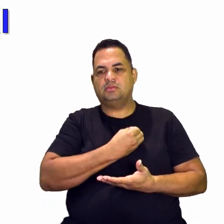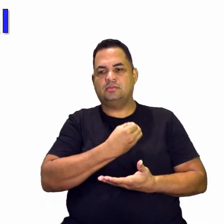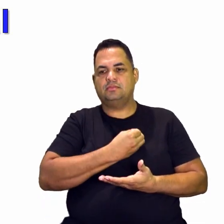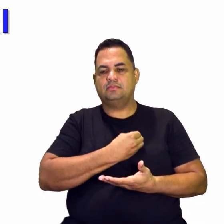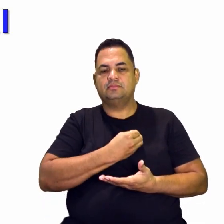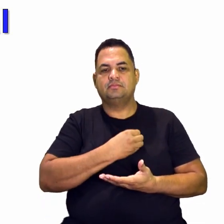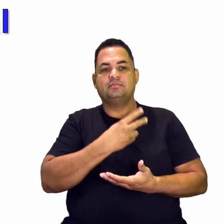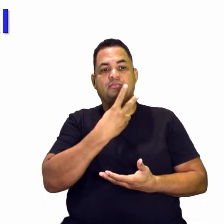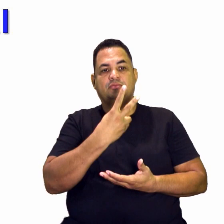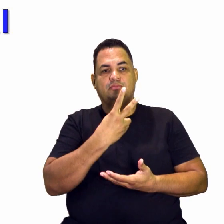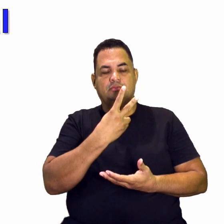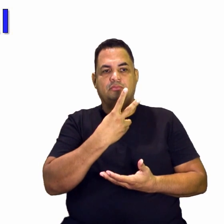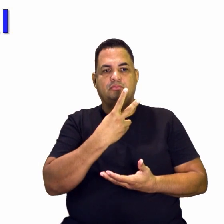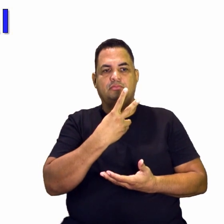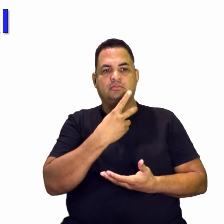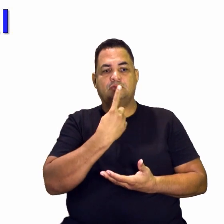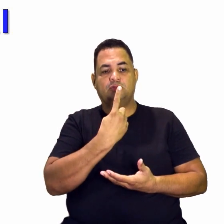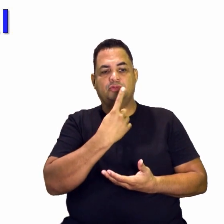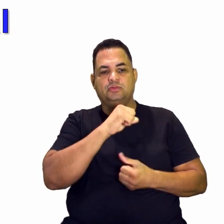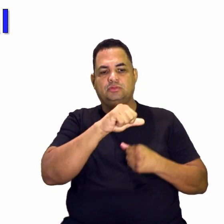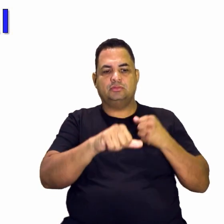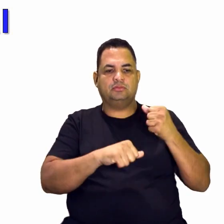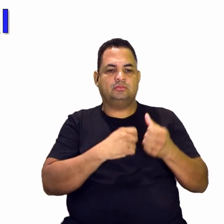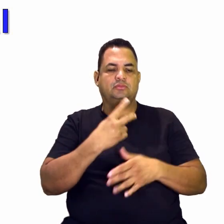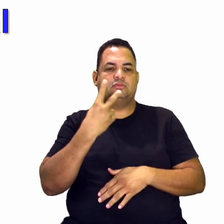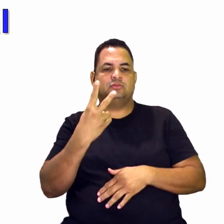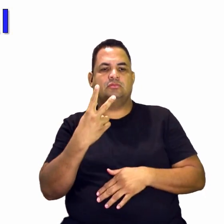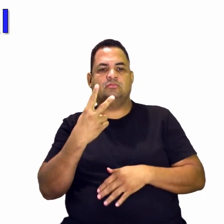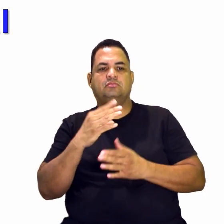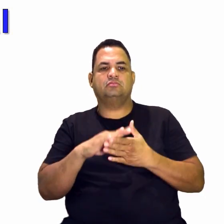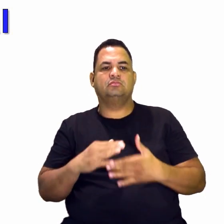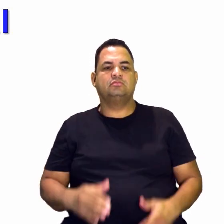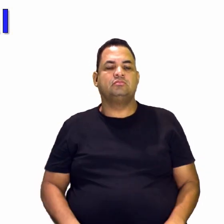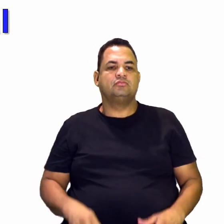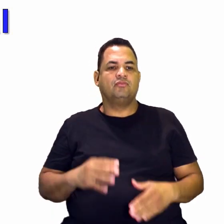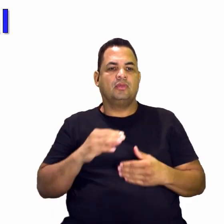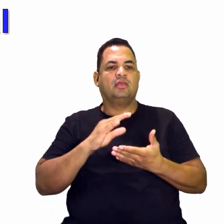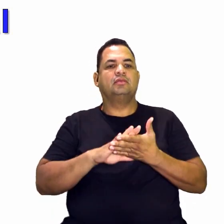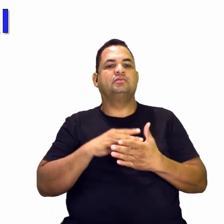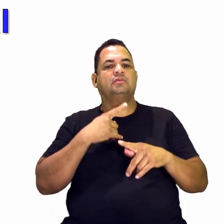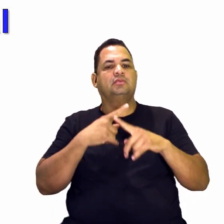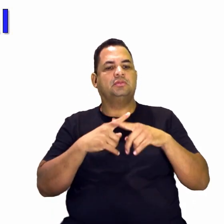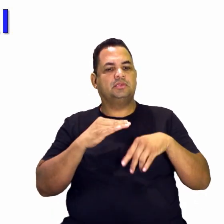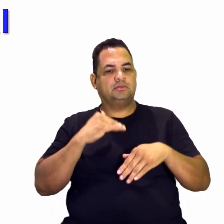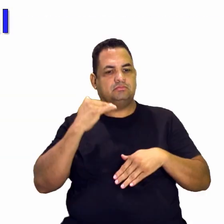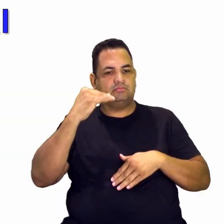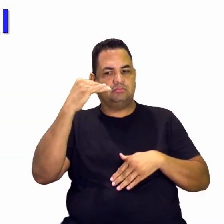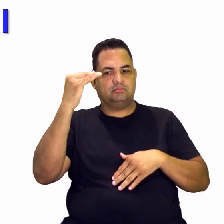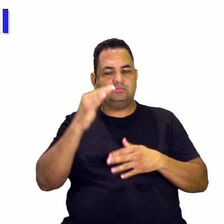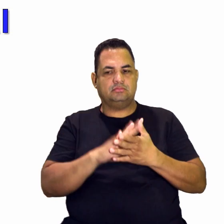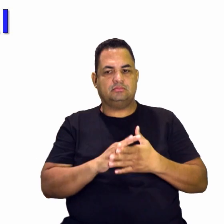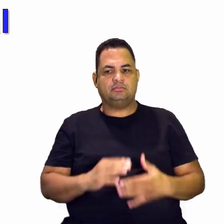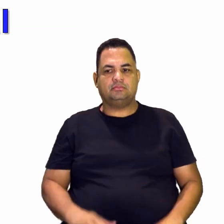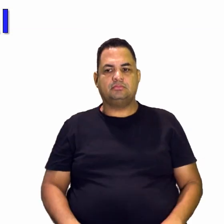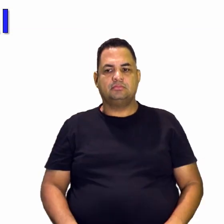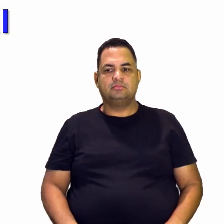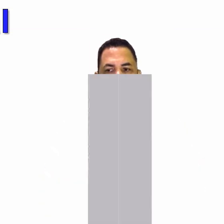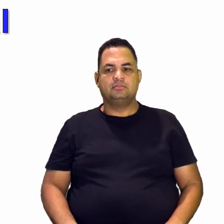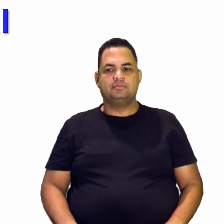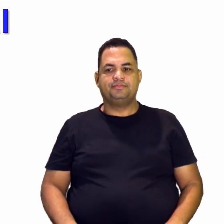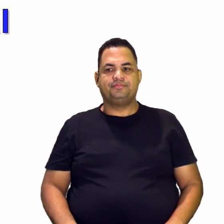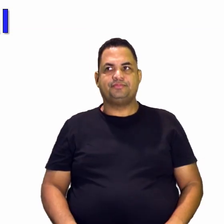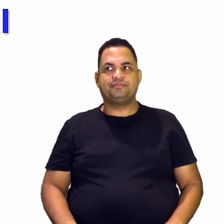Que eram duas, o que era uma vai se transformar em duas e aí pronto, né? Vai se multiplicando. Aí essas ovogônias vão